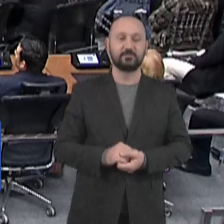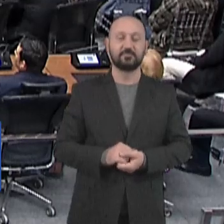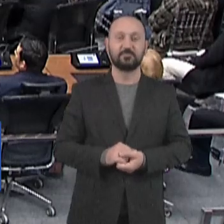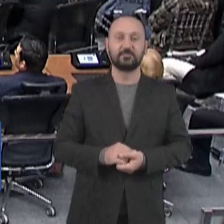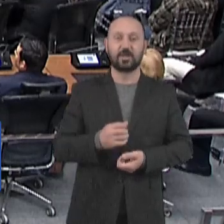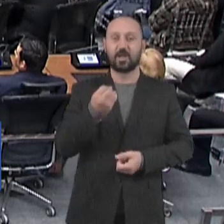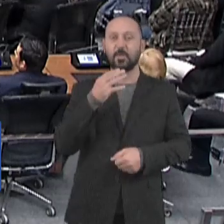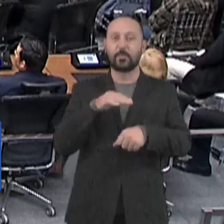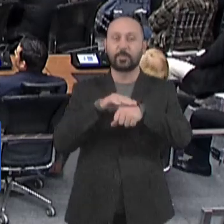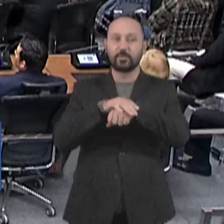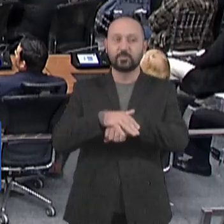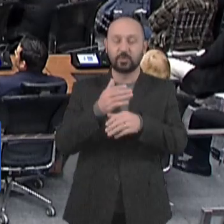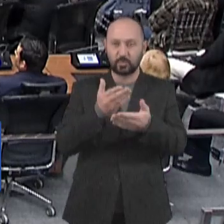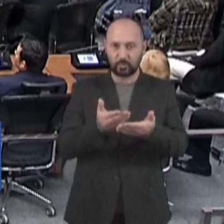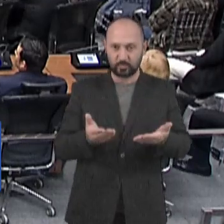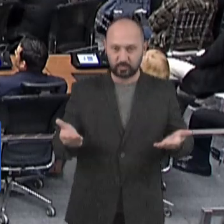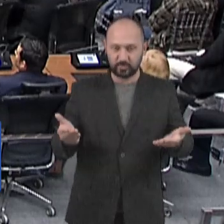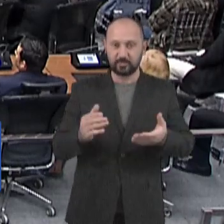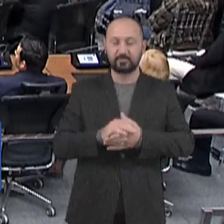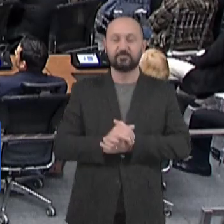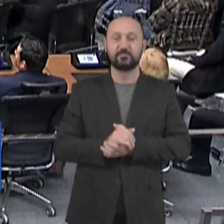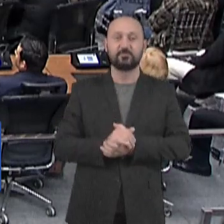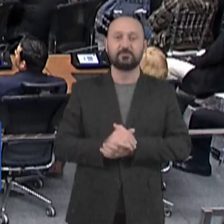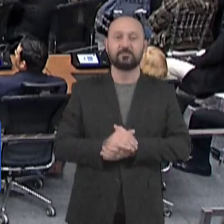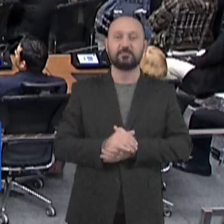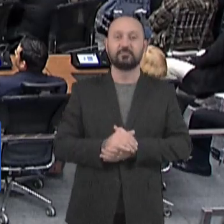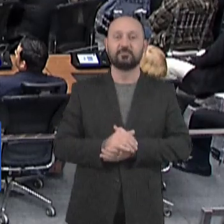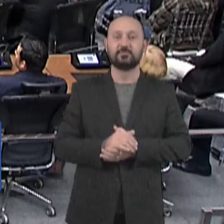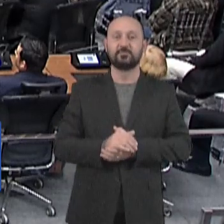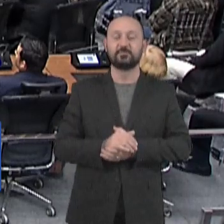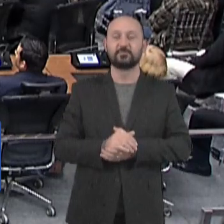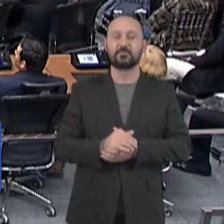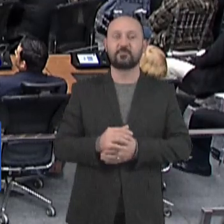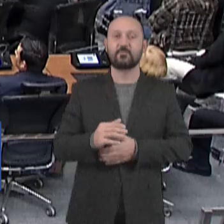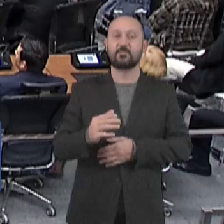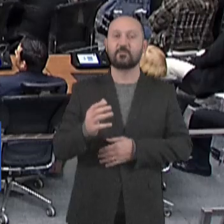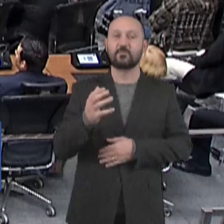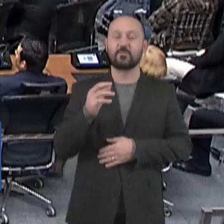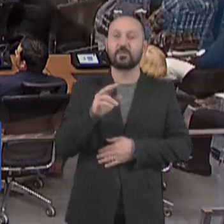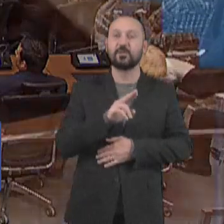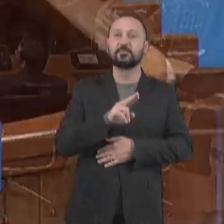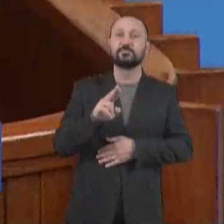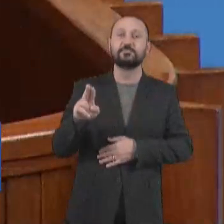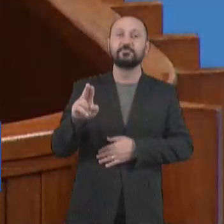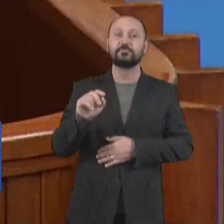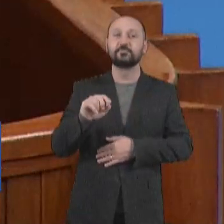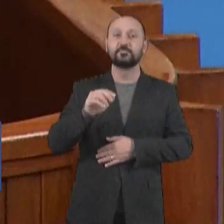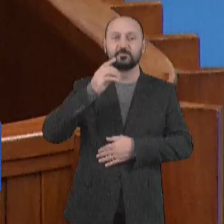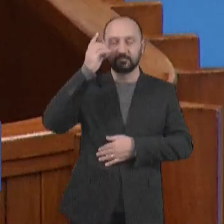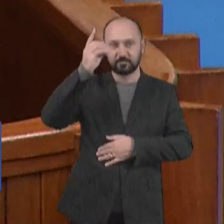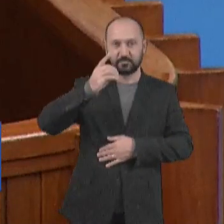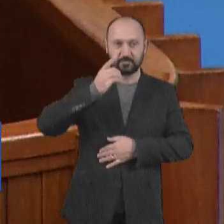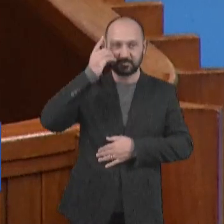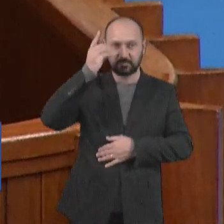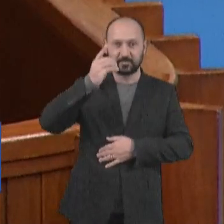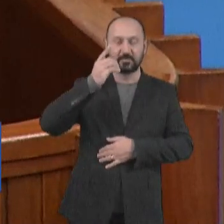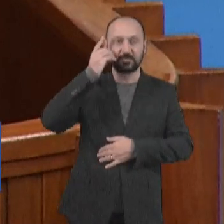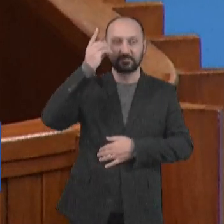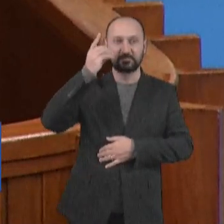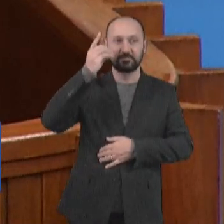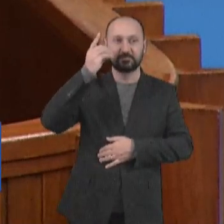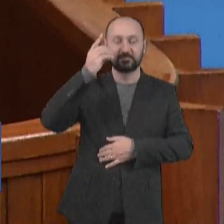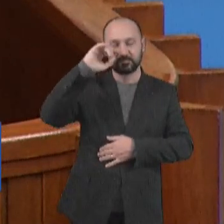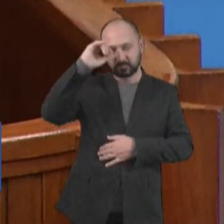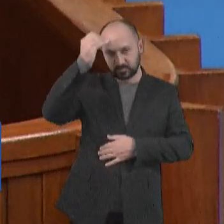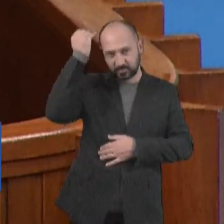Boa noite a todos e a todas. Quero aqui, em nome do nosso deputado